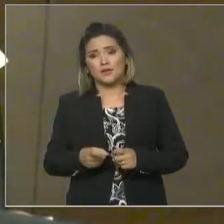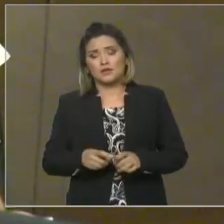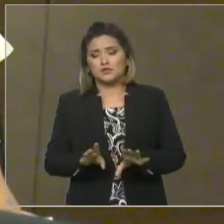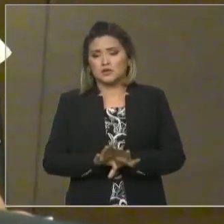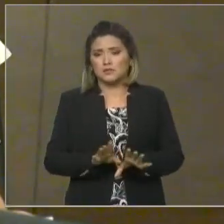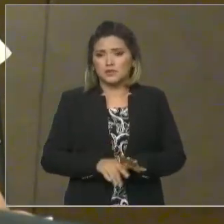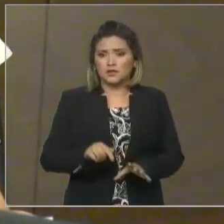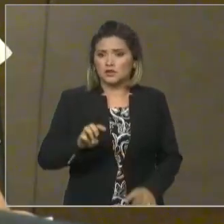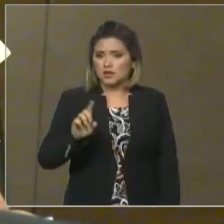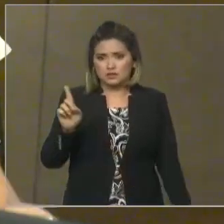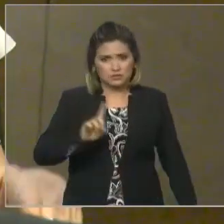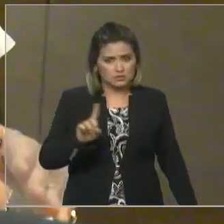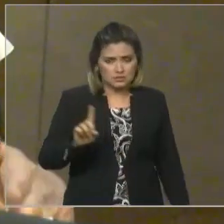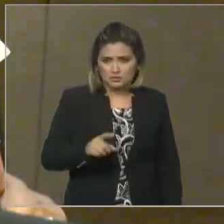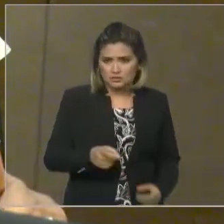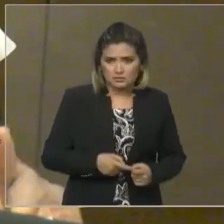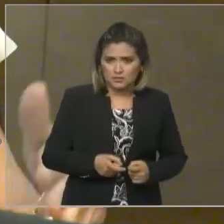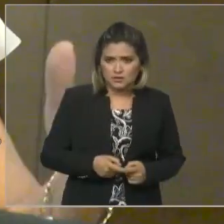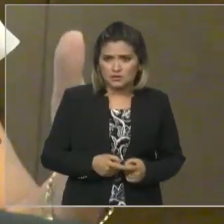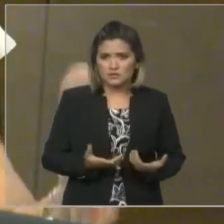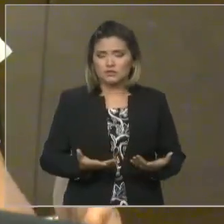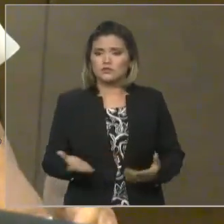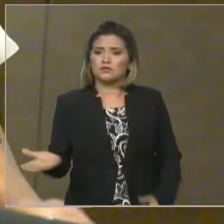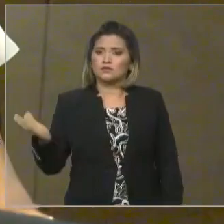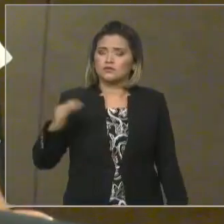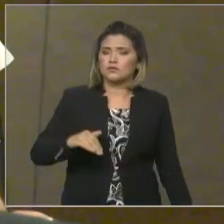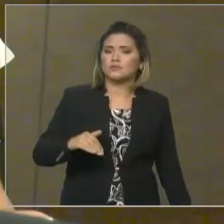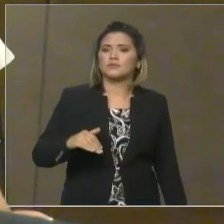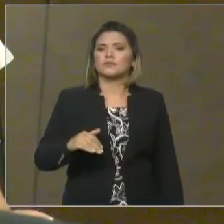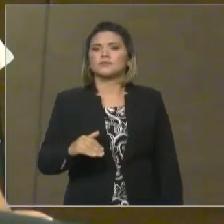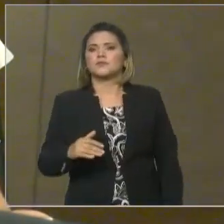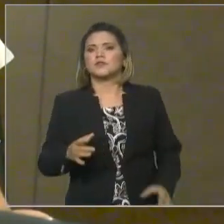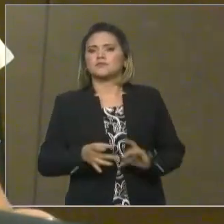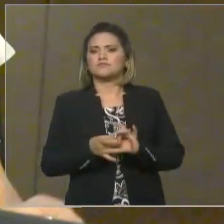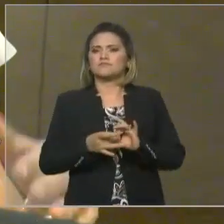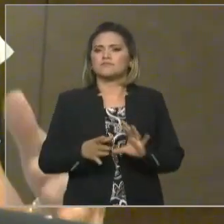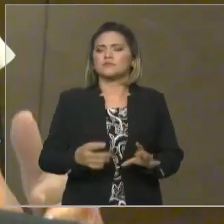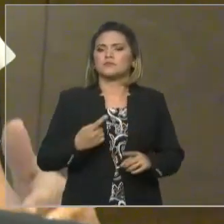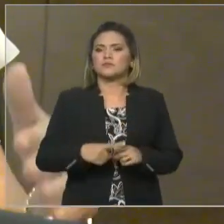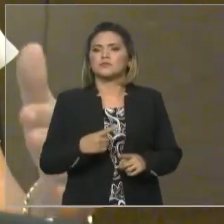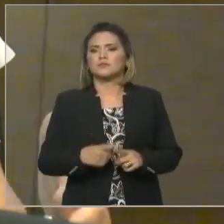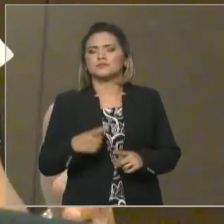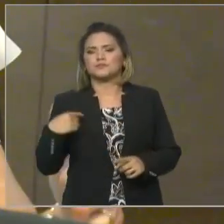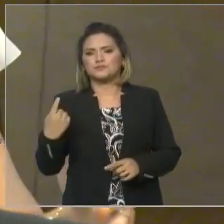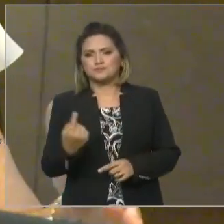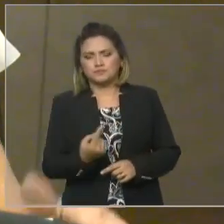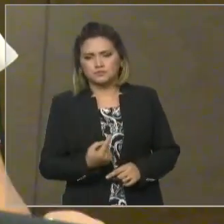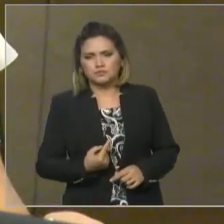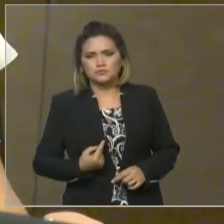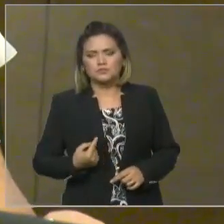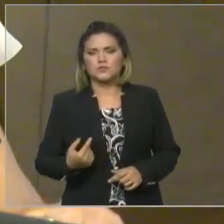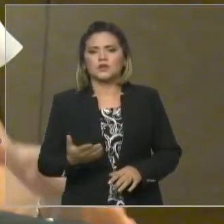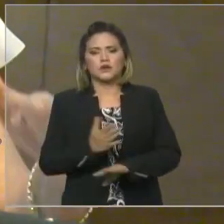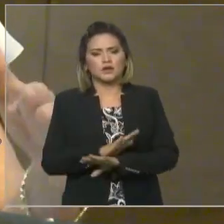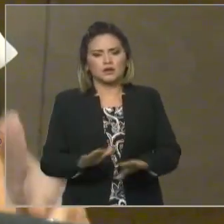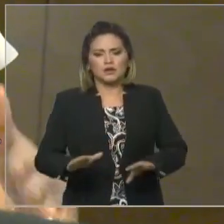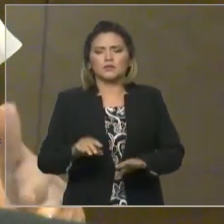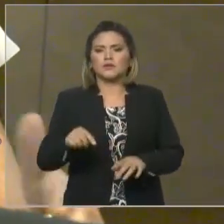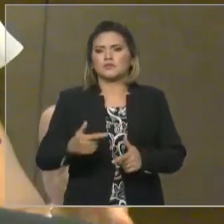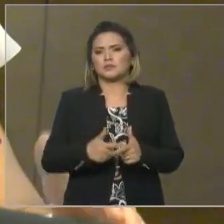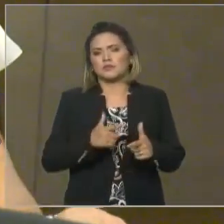saúde atinge todos nós, vamos nos colocar à disposição para que a gente realmente enfrente esse problema, que